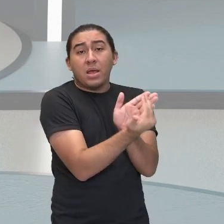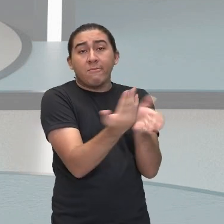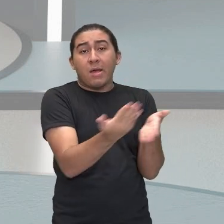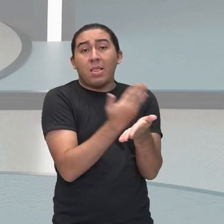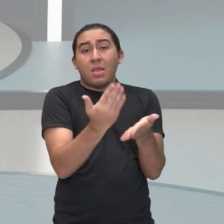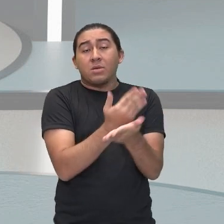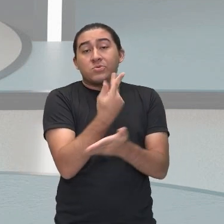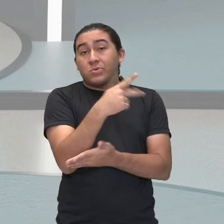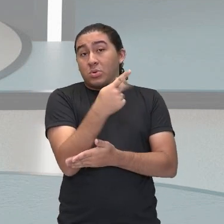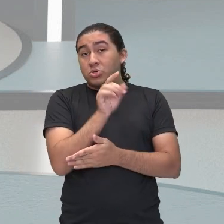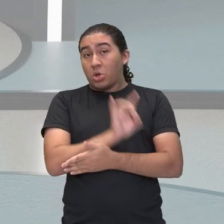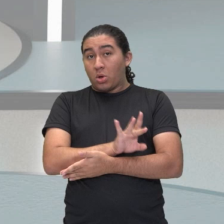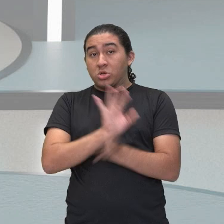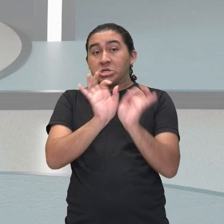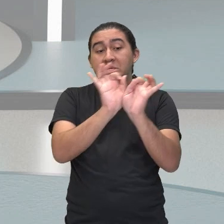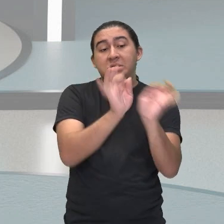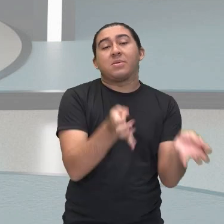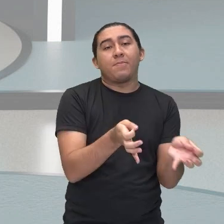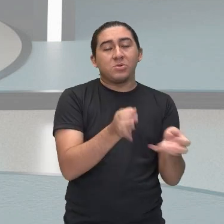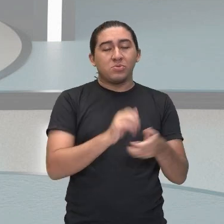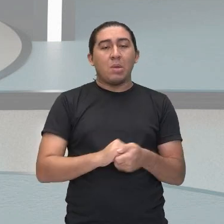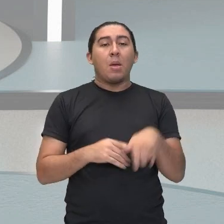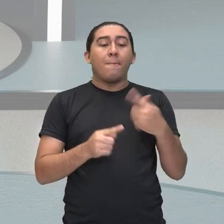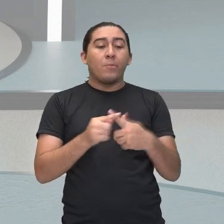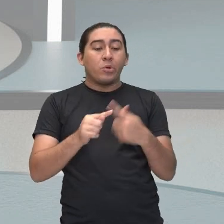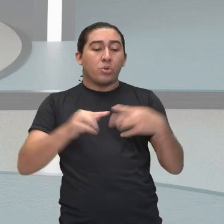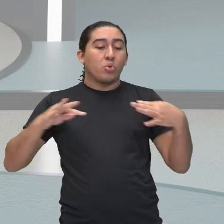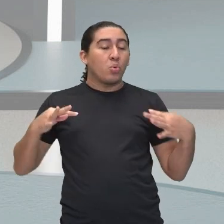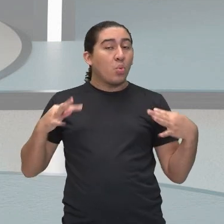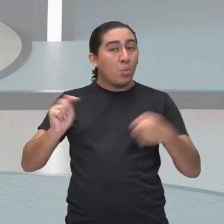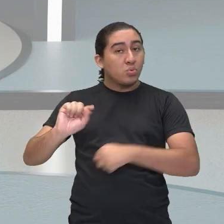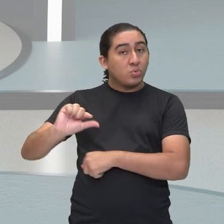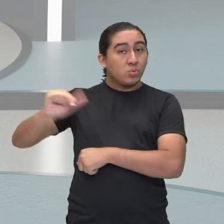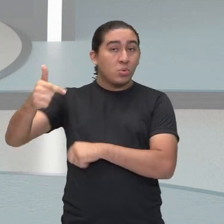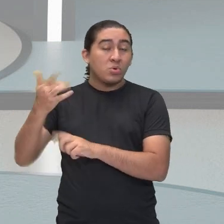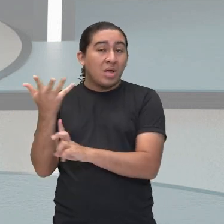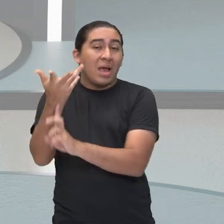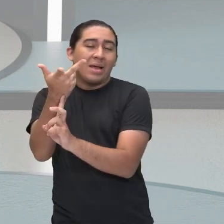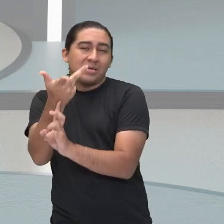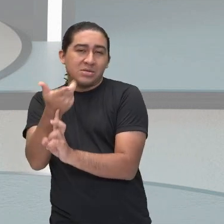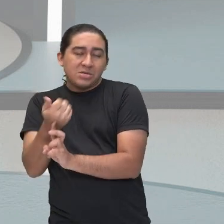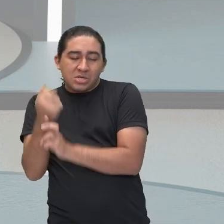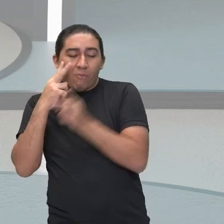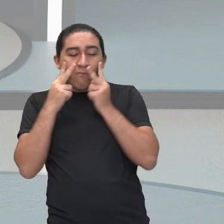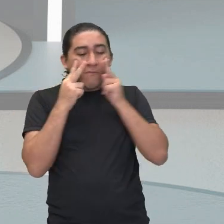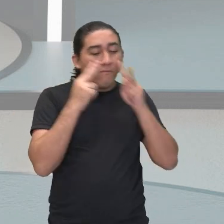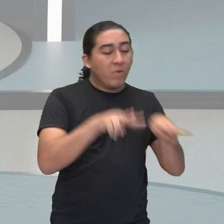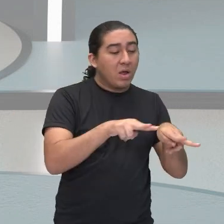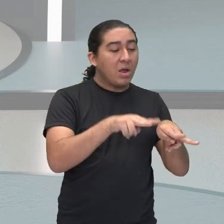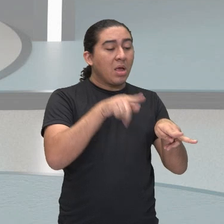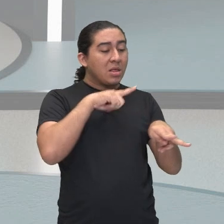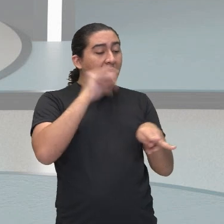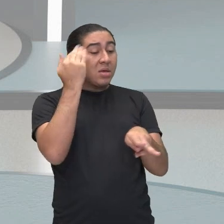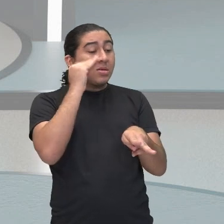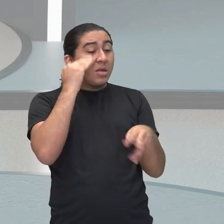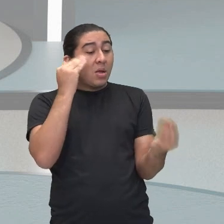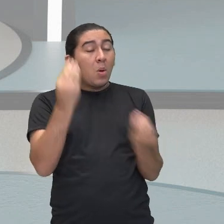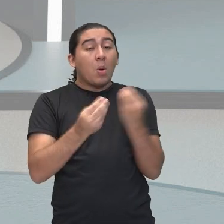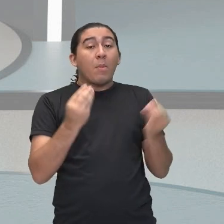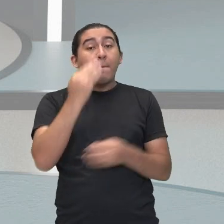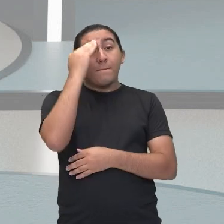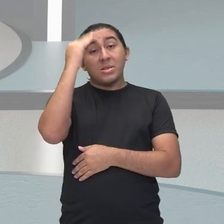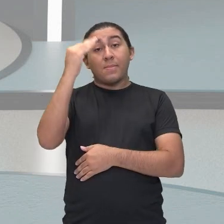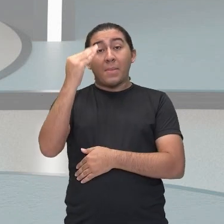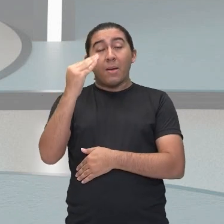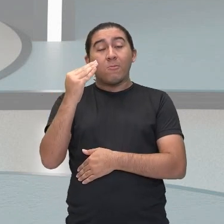estudo, pois todos os artistas eles se debruçam a entender o seu principal